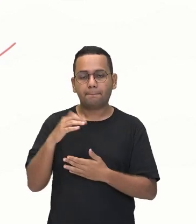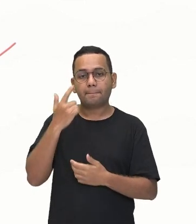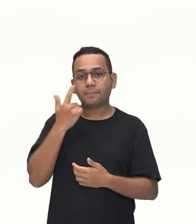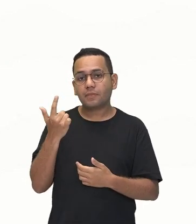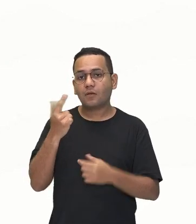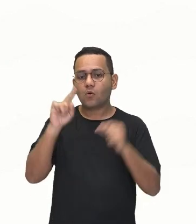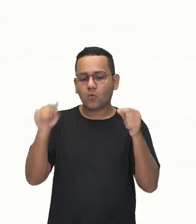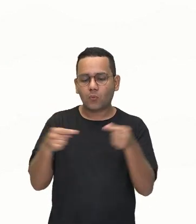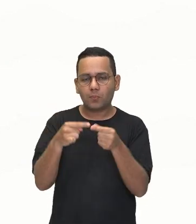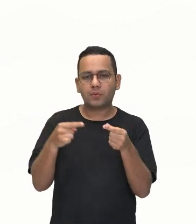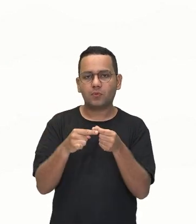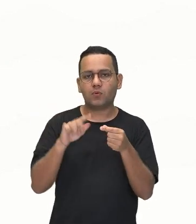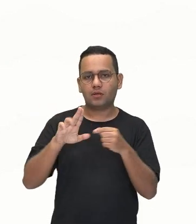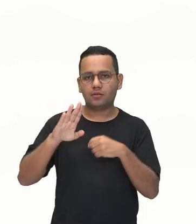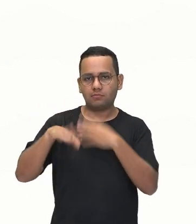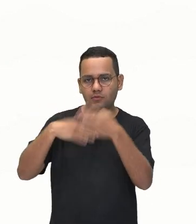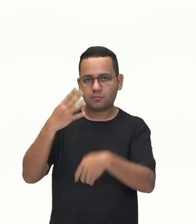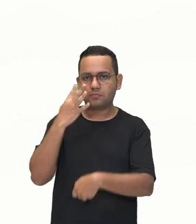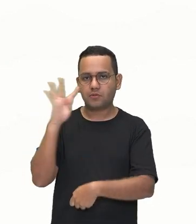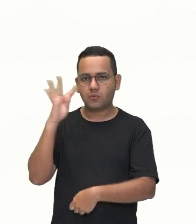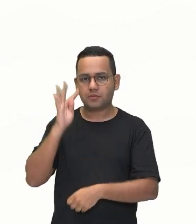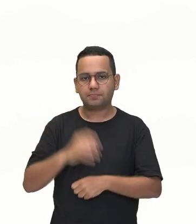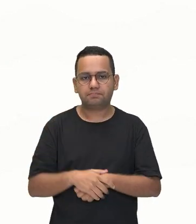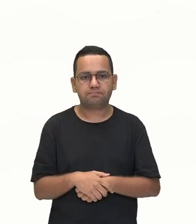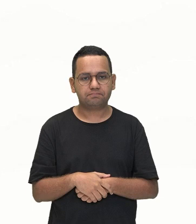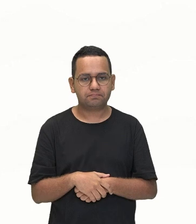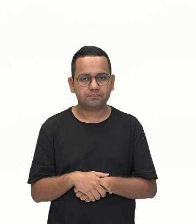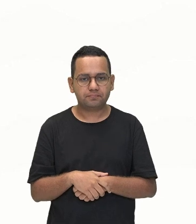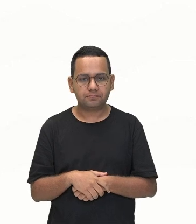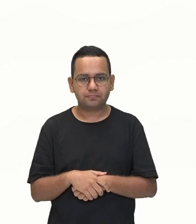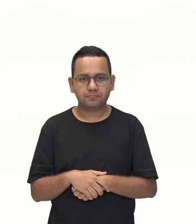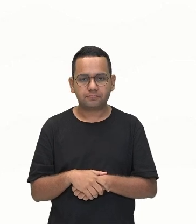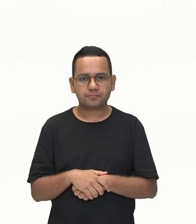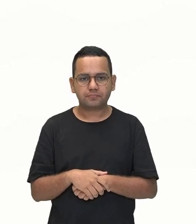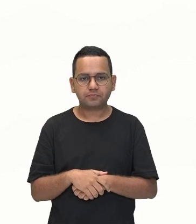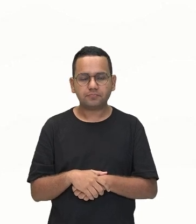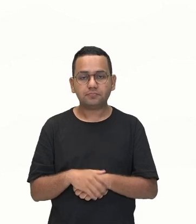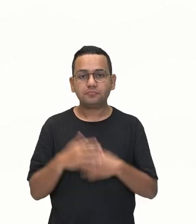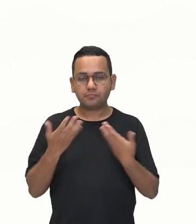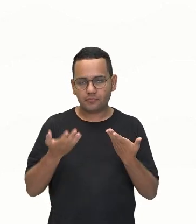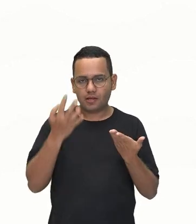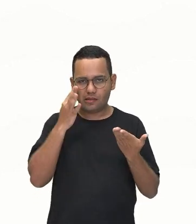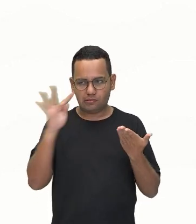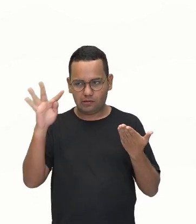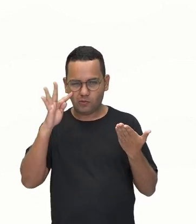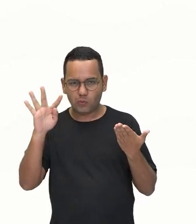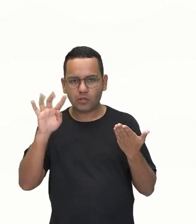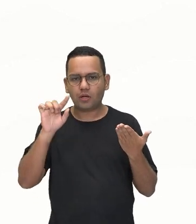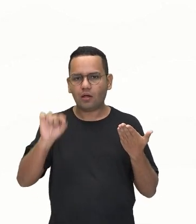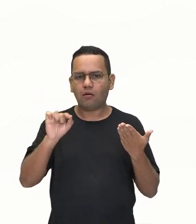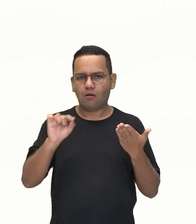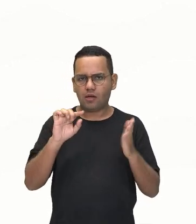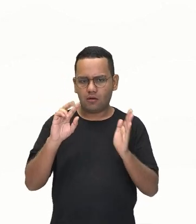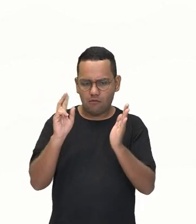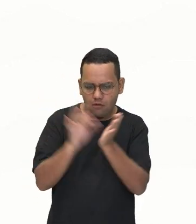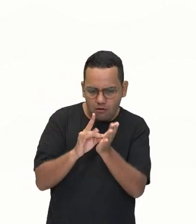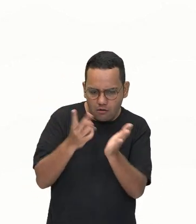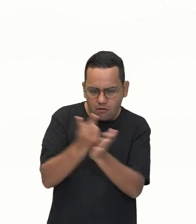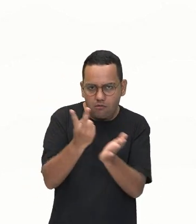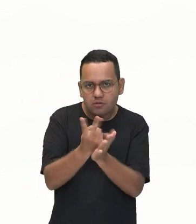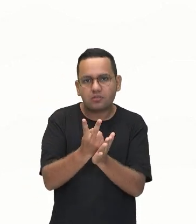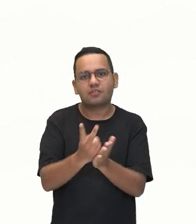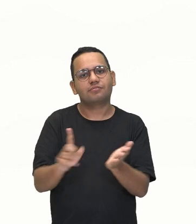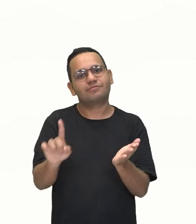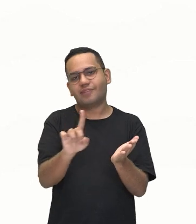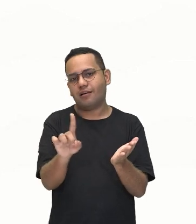da evolução. Vejam que as espécies, para a teoria da evolução, elas não são fixas e elas estão